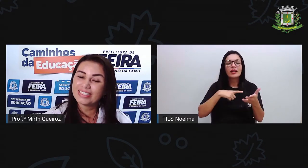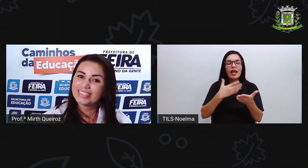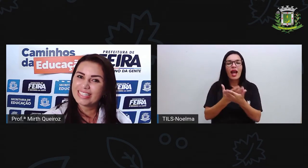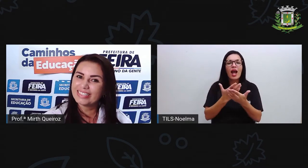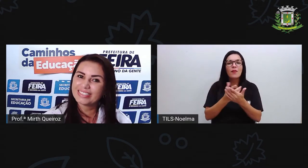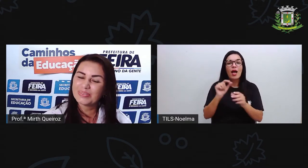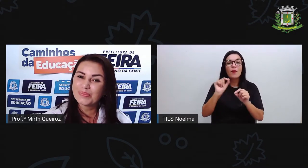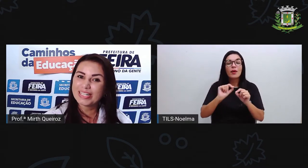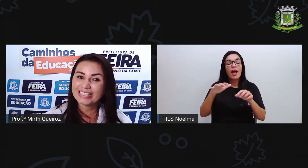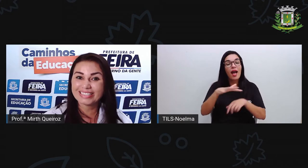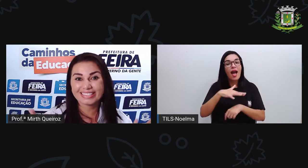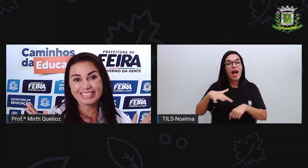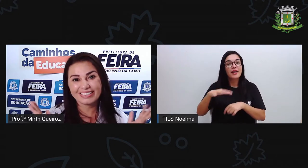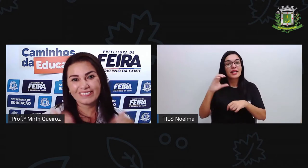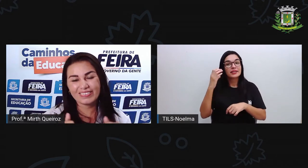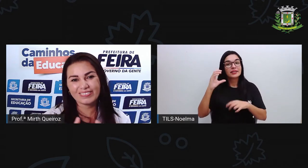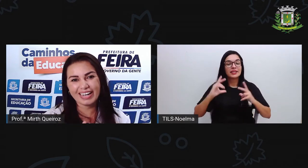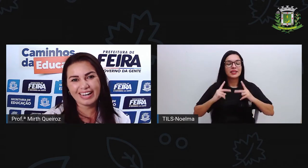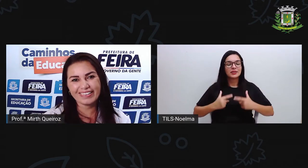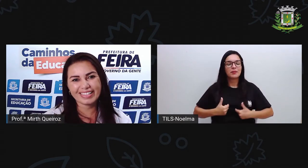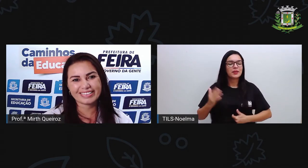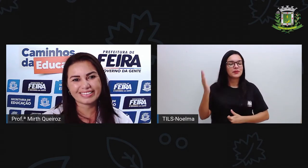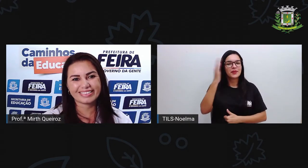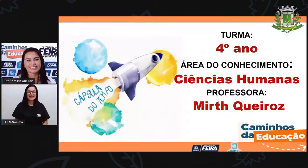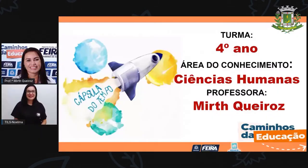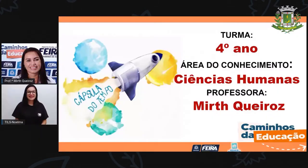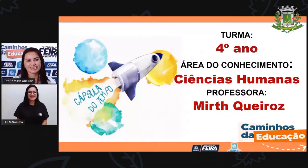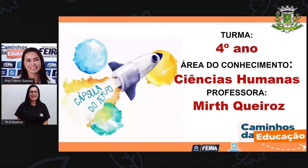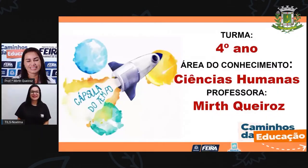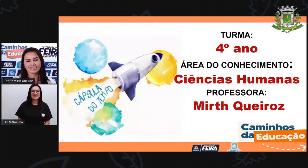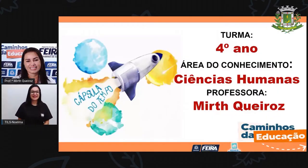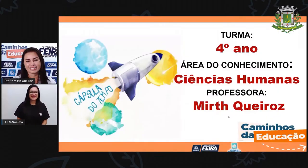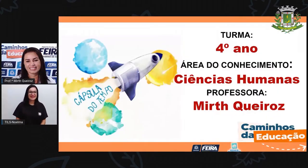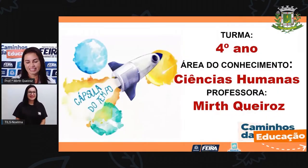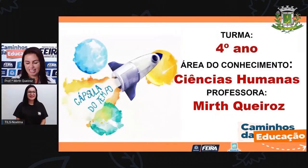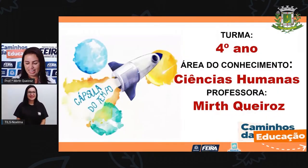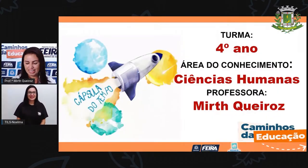teremos aula de ciências humanas. Vamos para a aula?